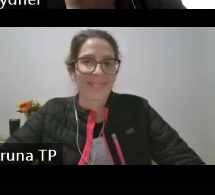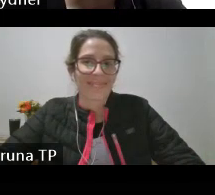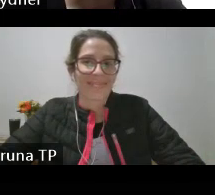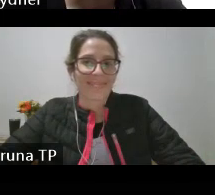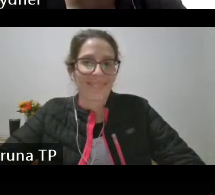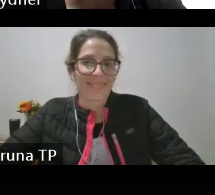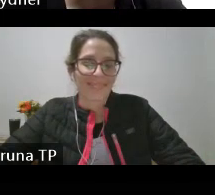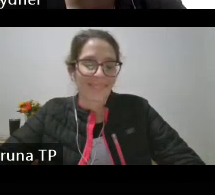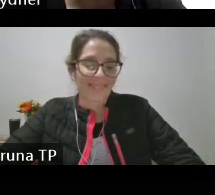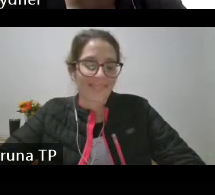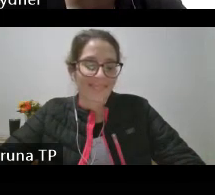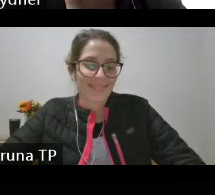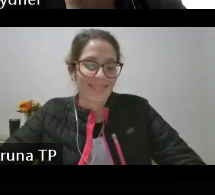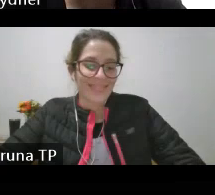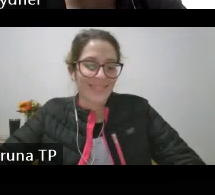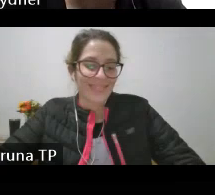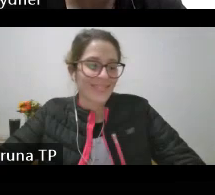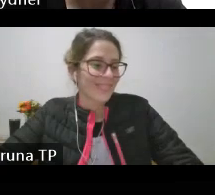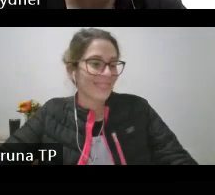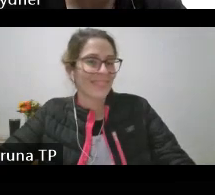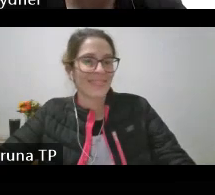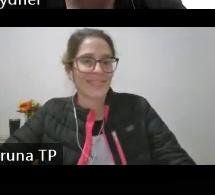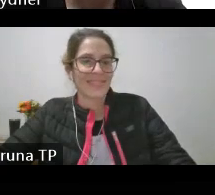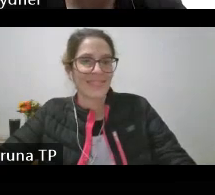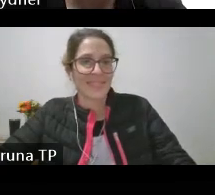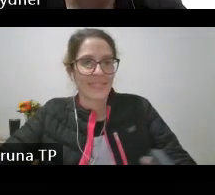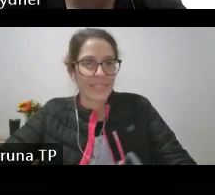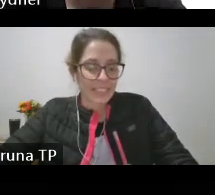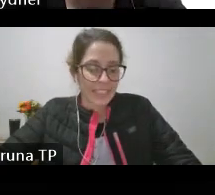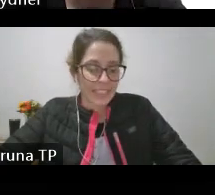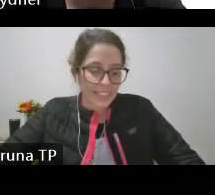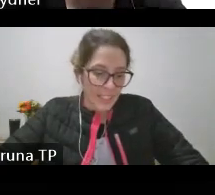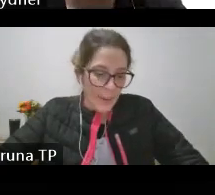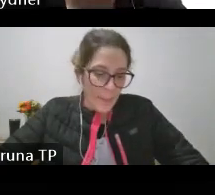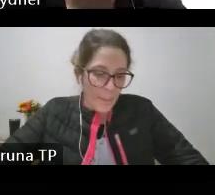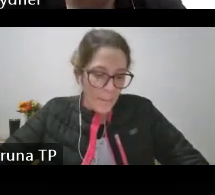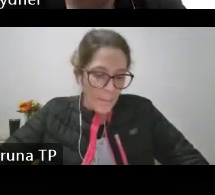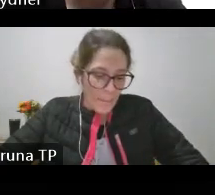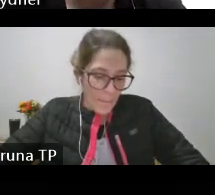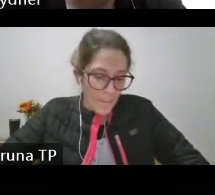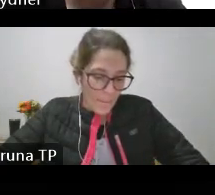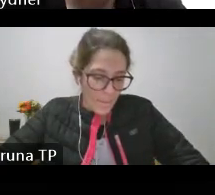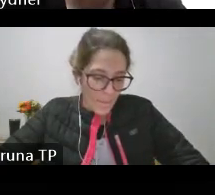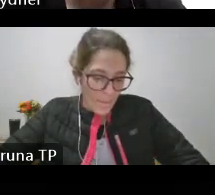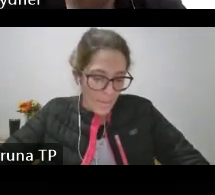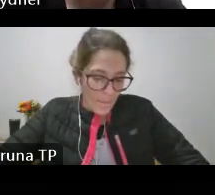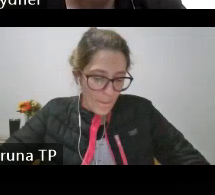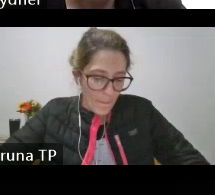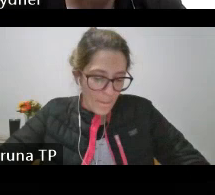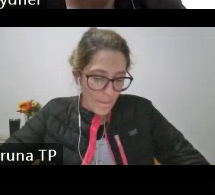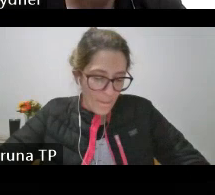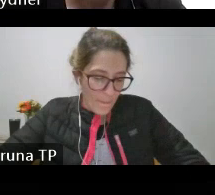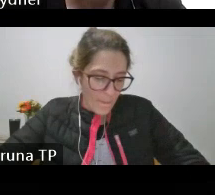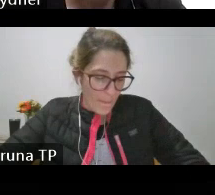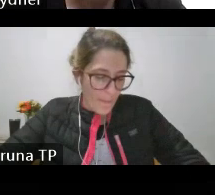É familiar, né? Só que eu não me lembro o que é. Eu acho que eu Sabe quando... estudei na matéria de materiais, isso